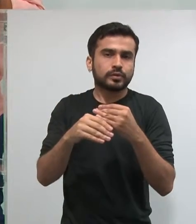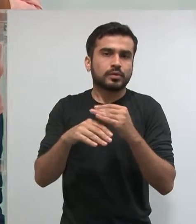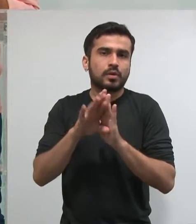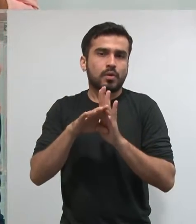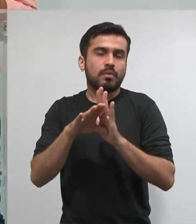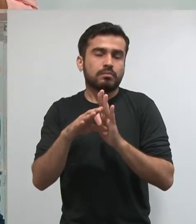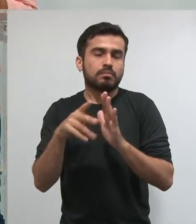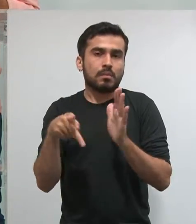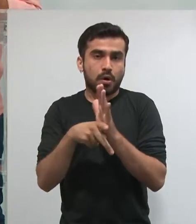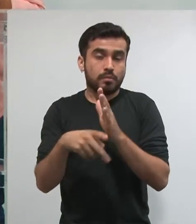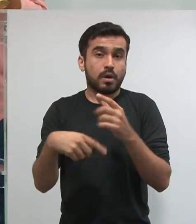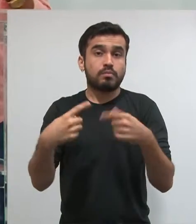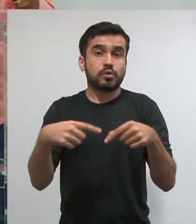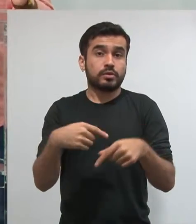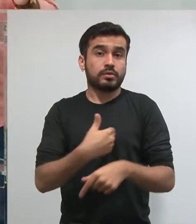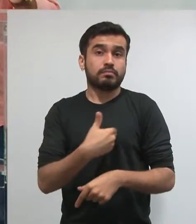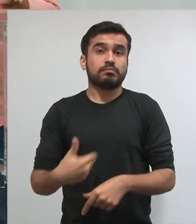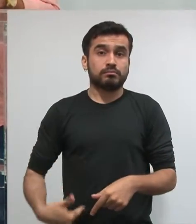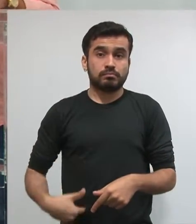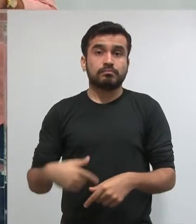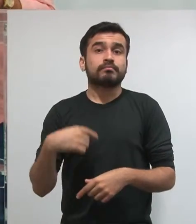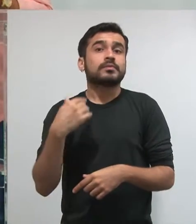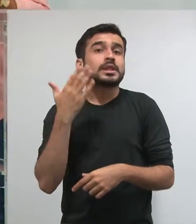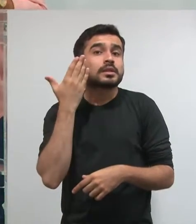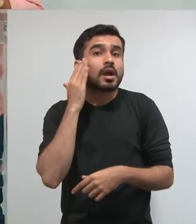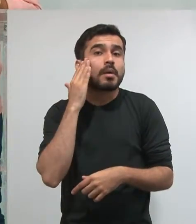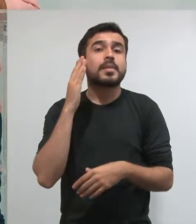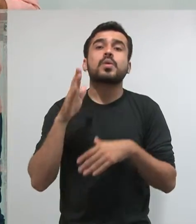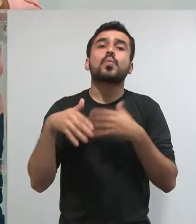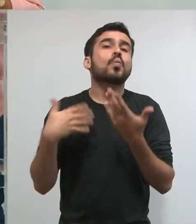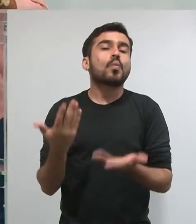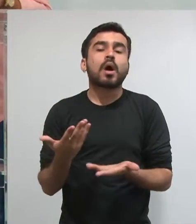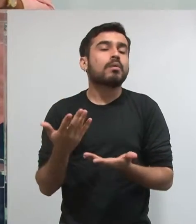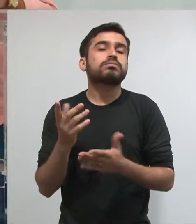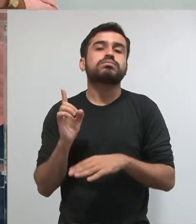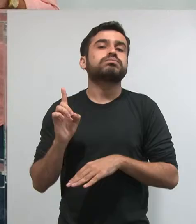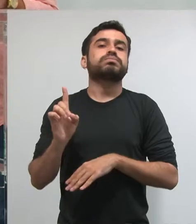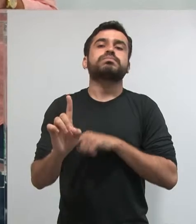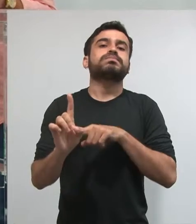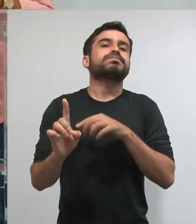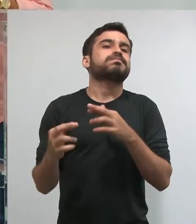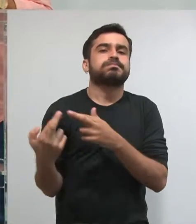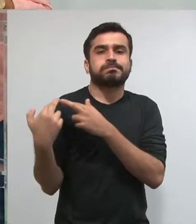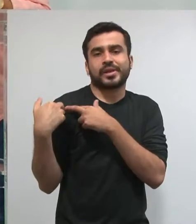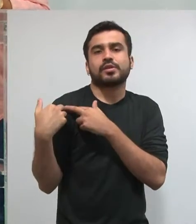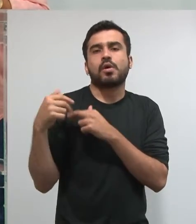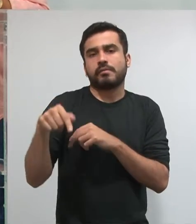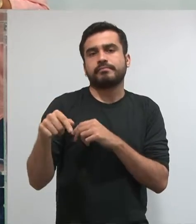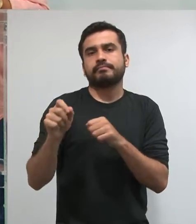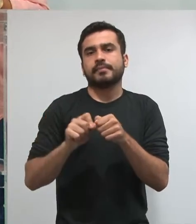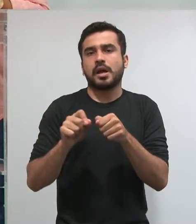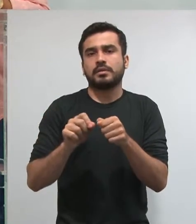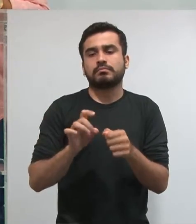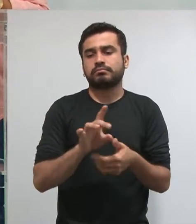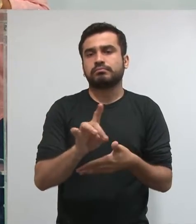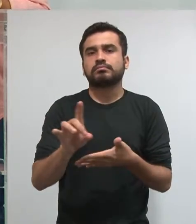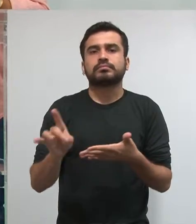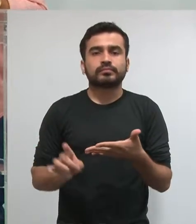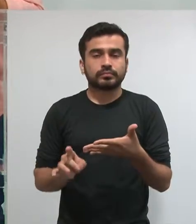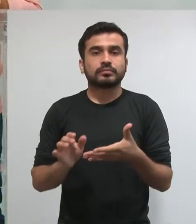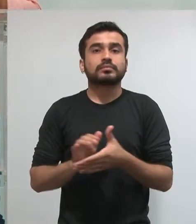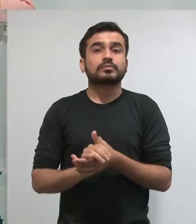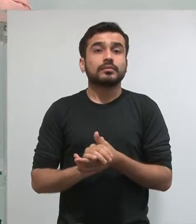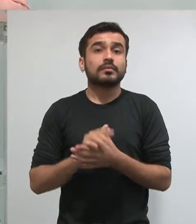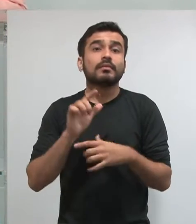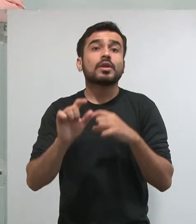de uma política pública, você precisa prever quais são os atores que vão ser incluídos, dentro desse processo de implementação, para